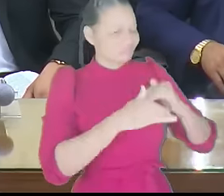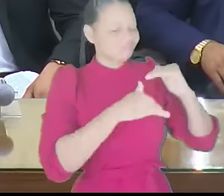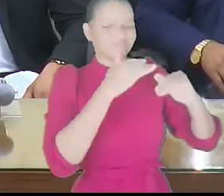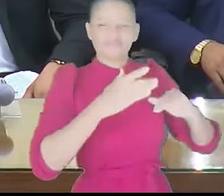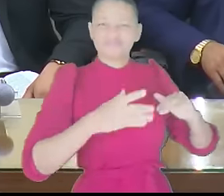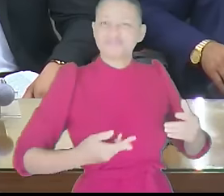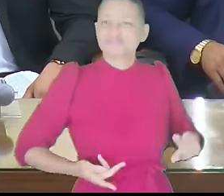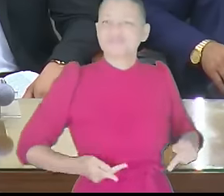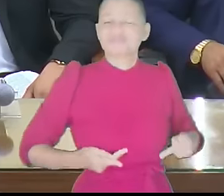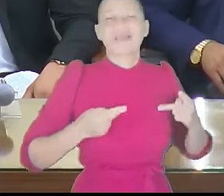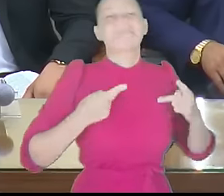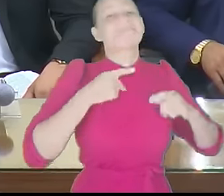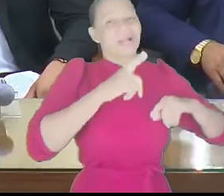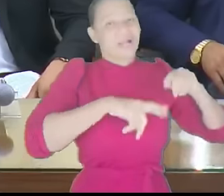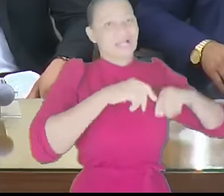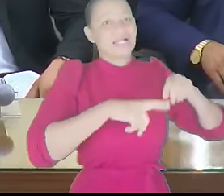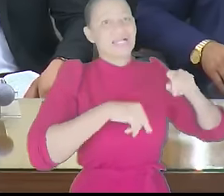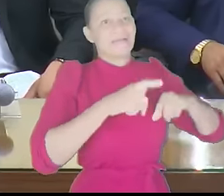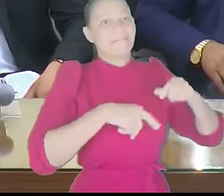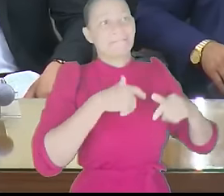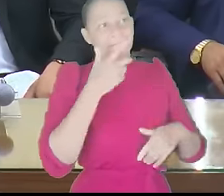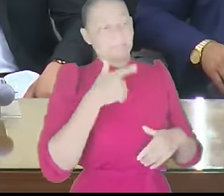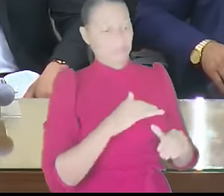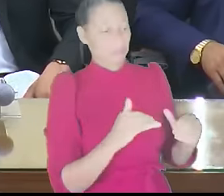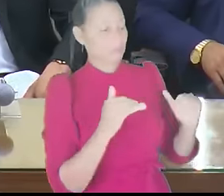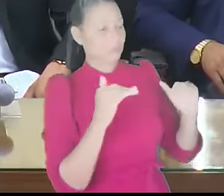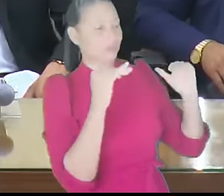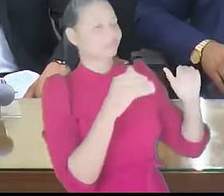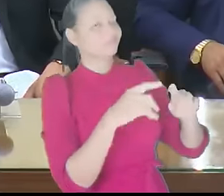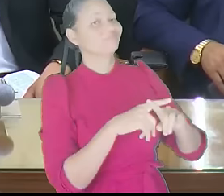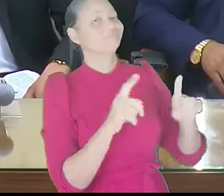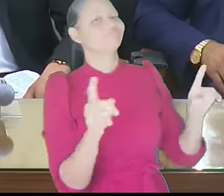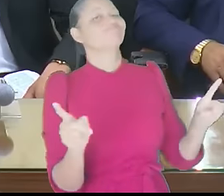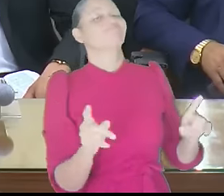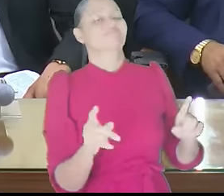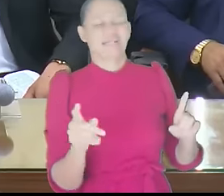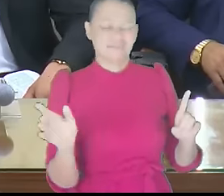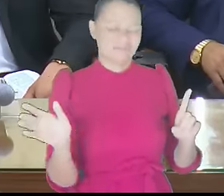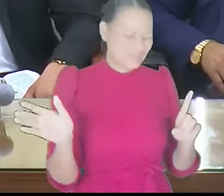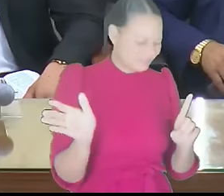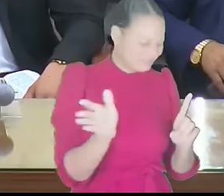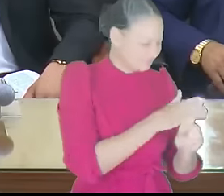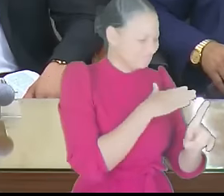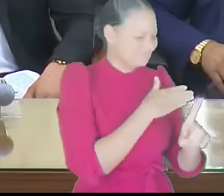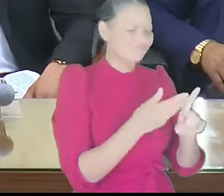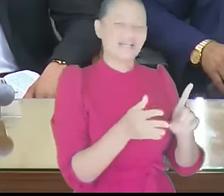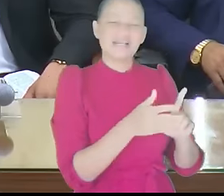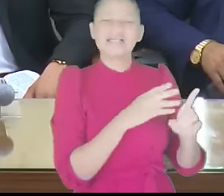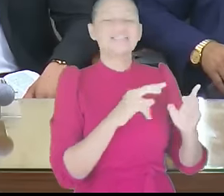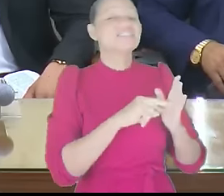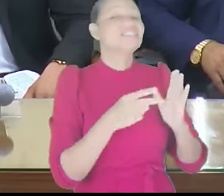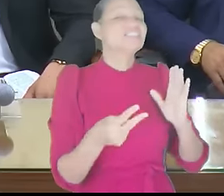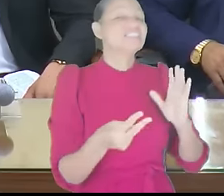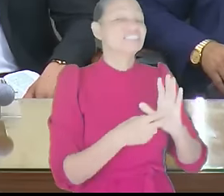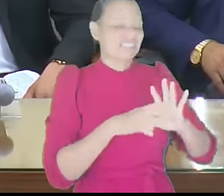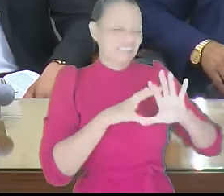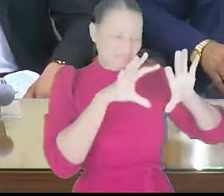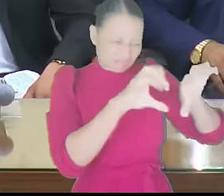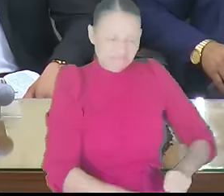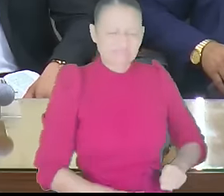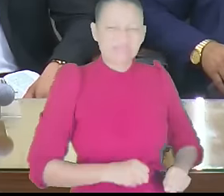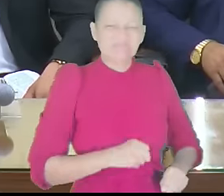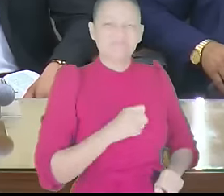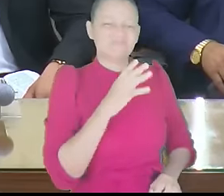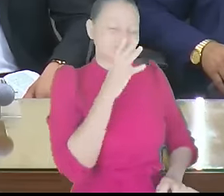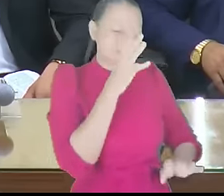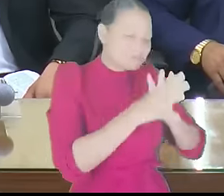materialmente. Tu pode até virar gente grande, mas os guardas vão te bater. Os guardas vão arrancar teu manto. E